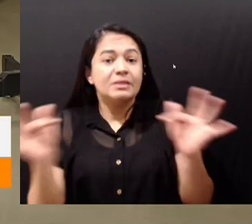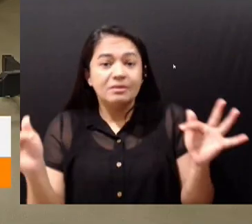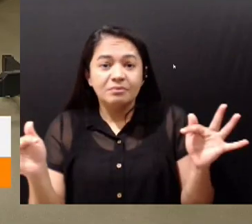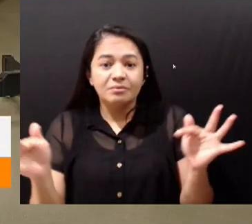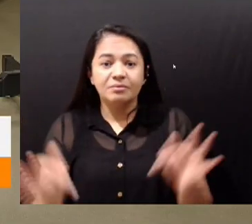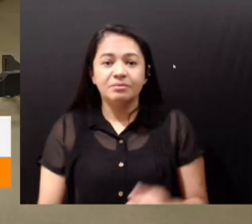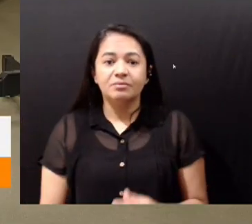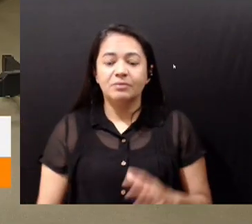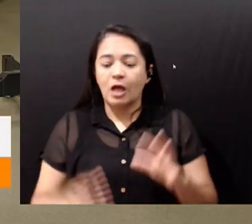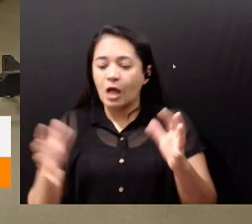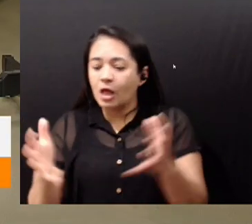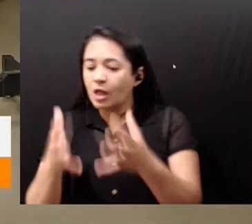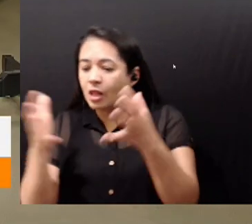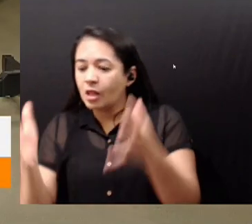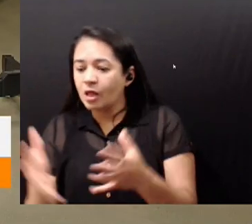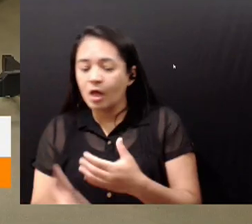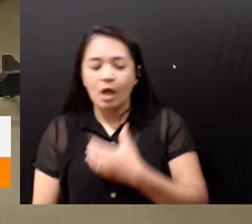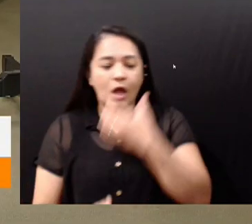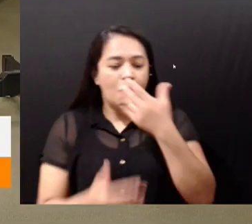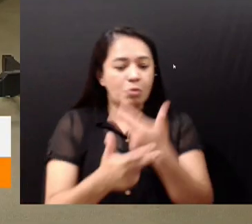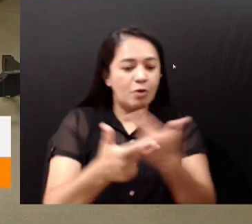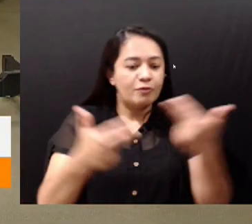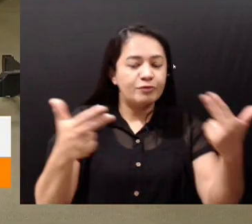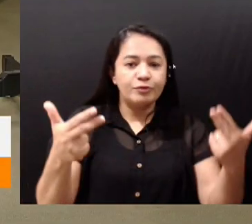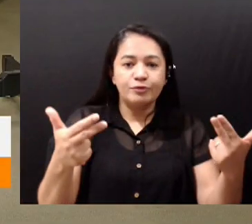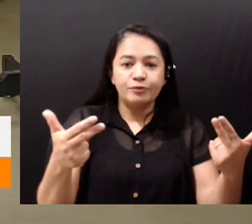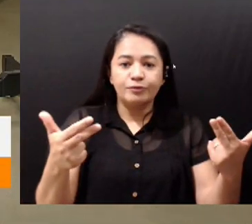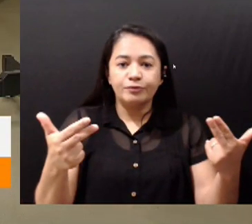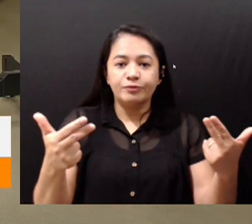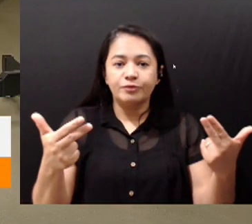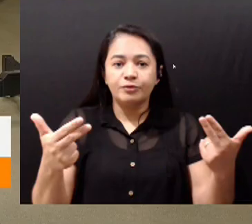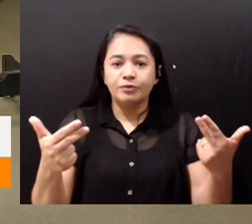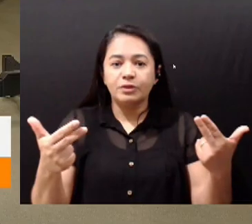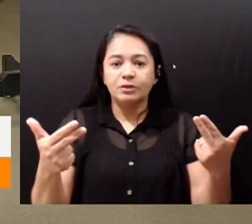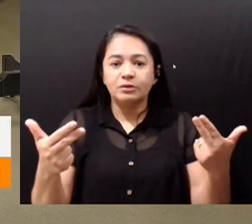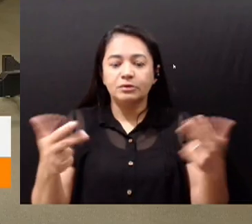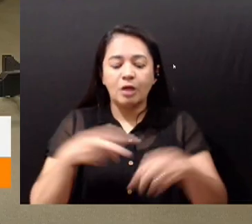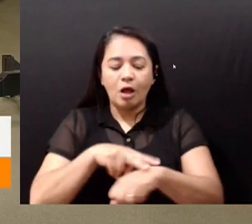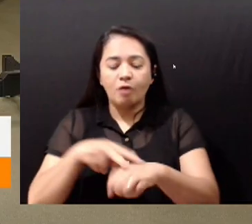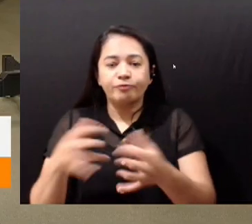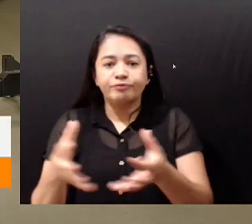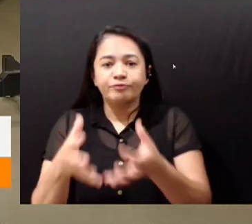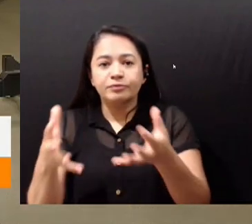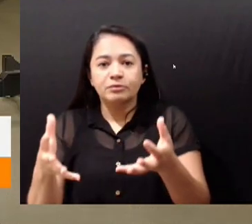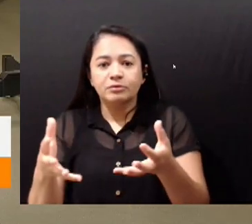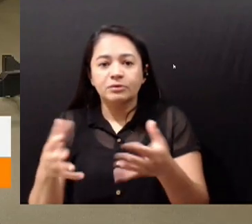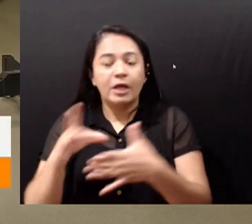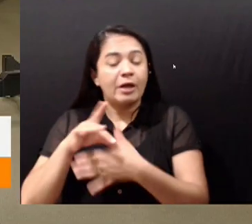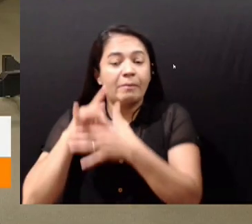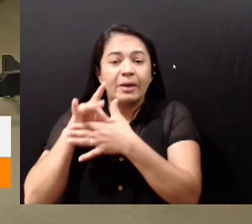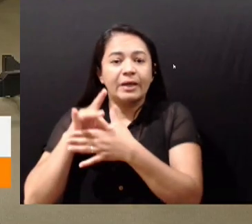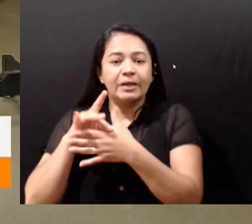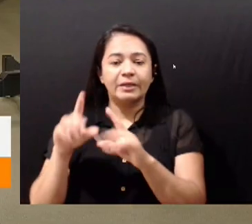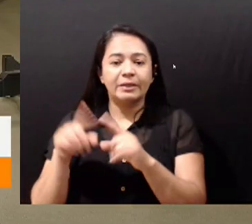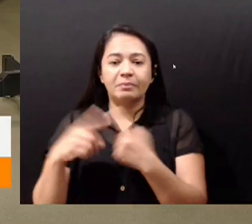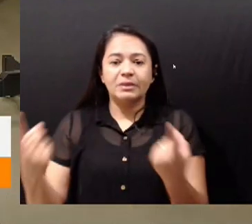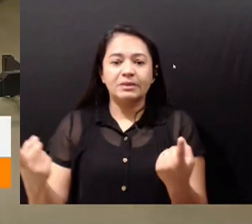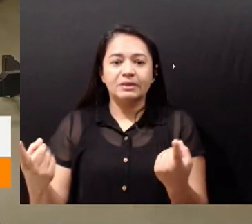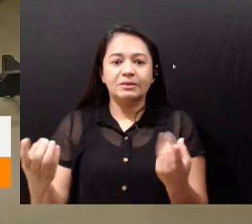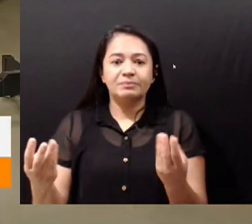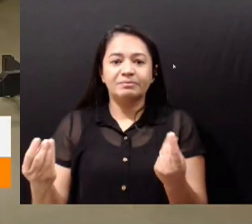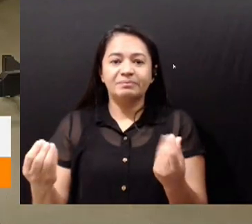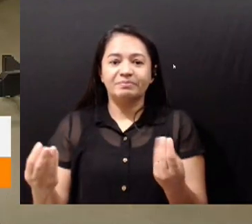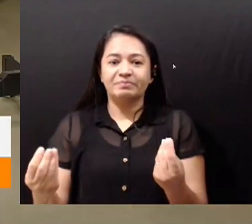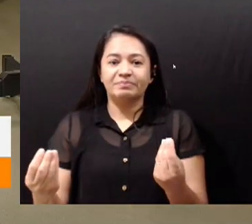é uma fruta, é uma verdura, né? E é uma carninha, mas assim, tem que